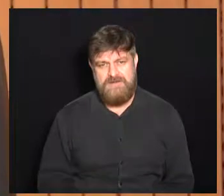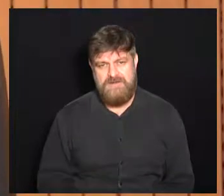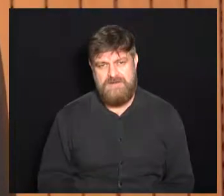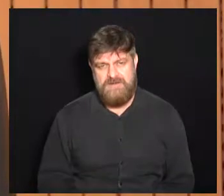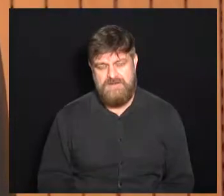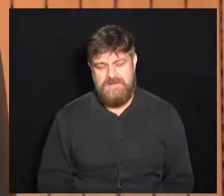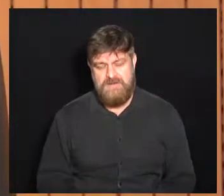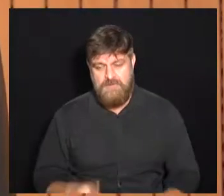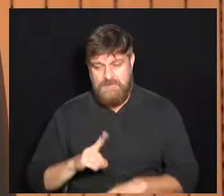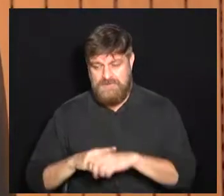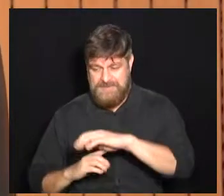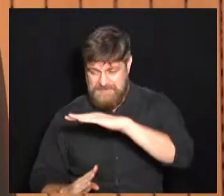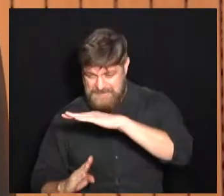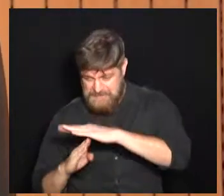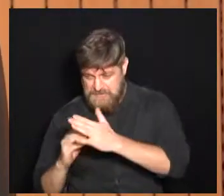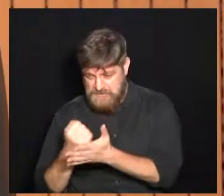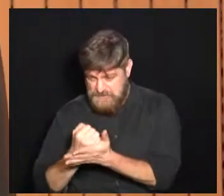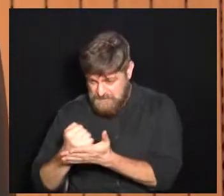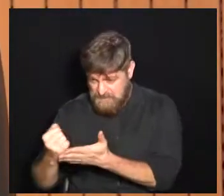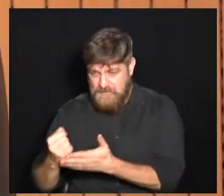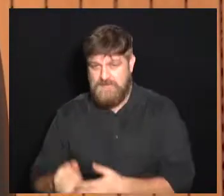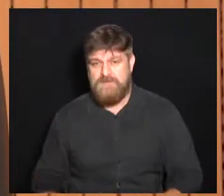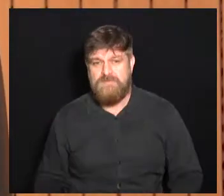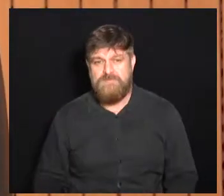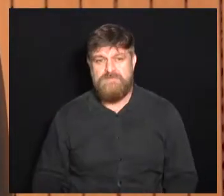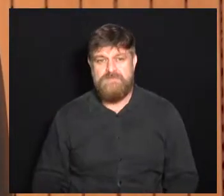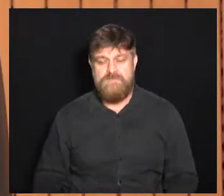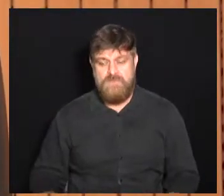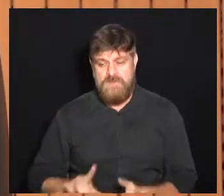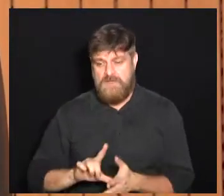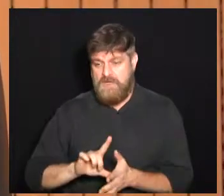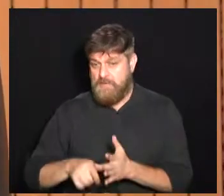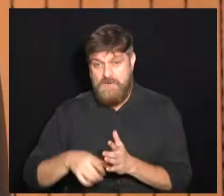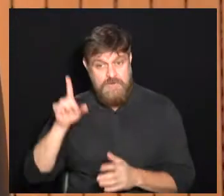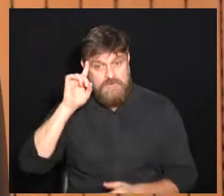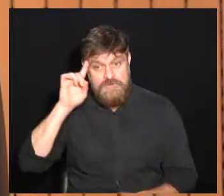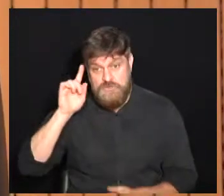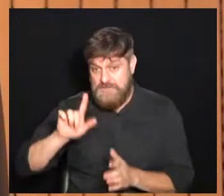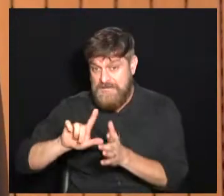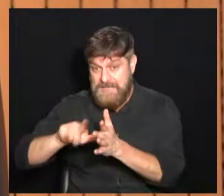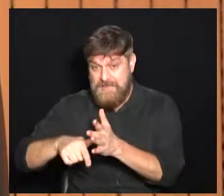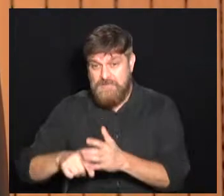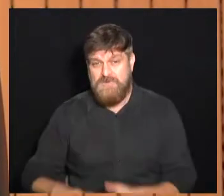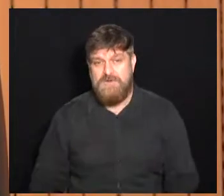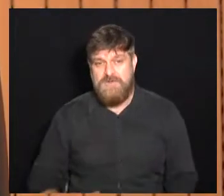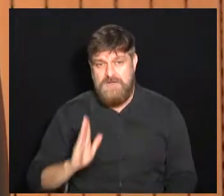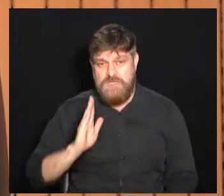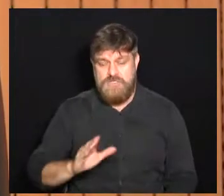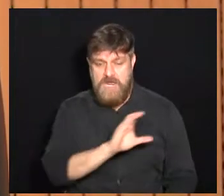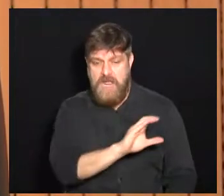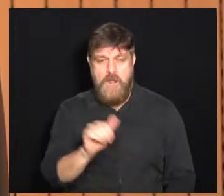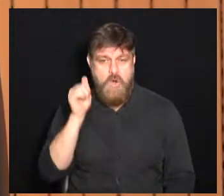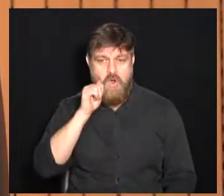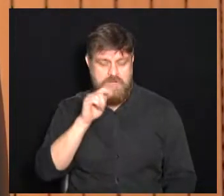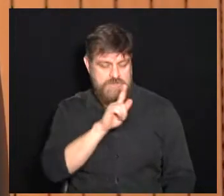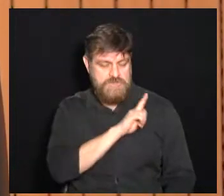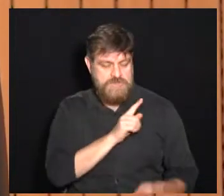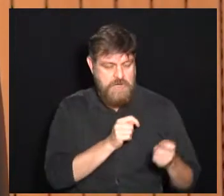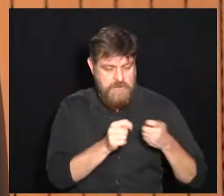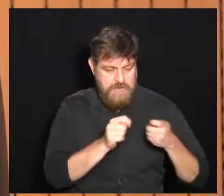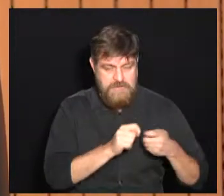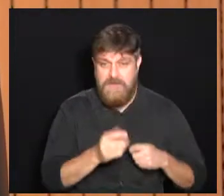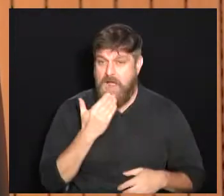termina a vigência, terminou hoje, amanhã, a Coordenadoria de Gestão e Controle